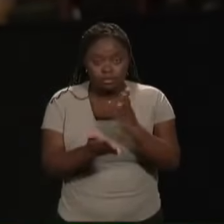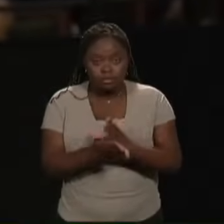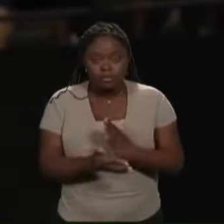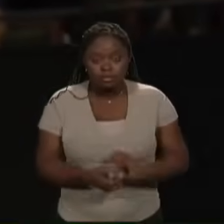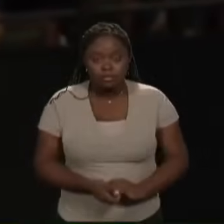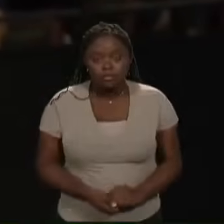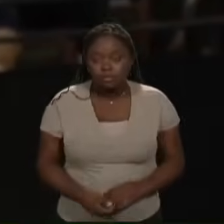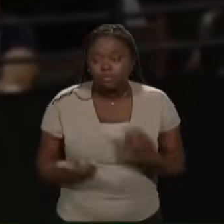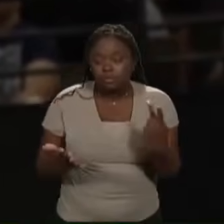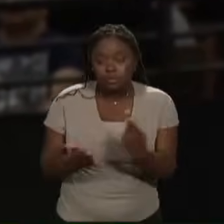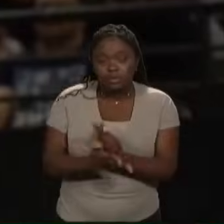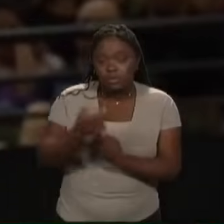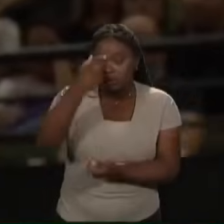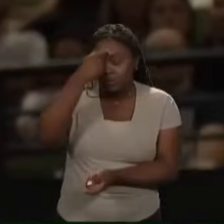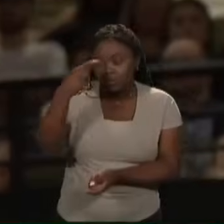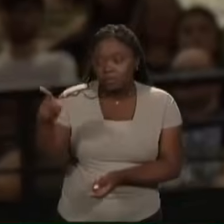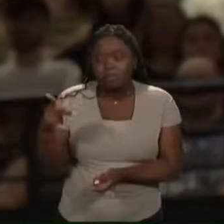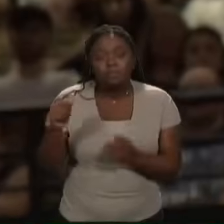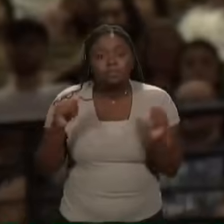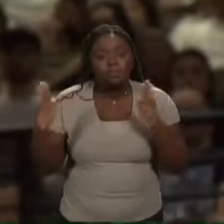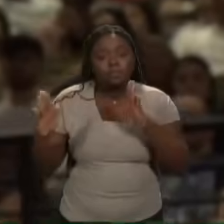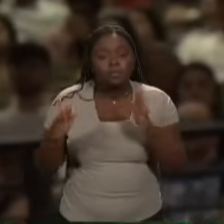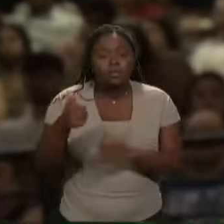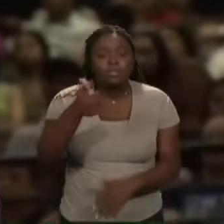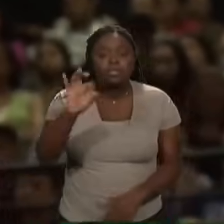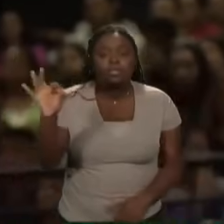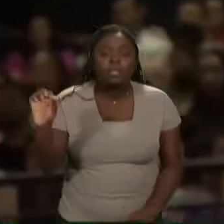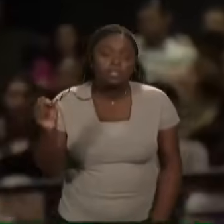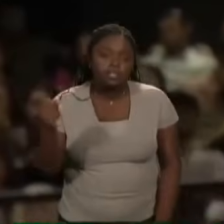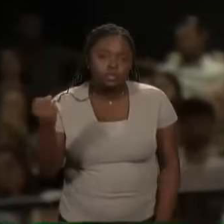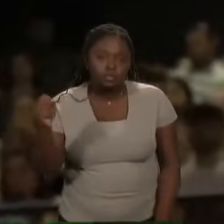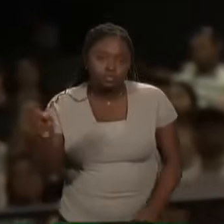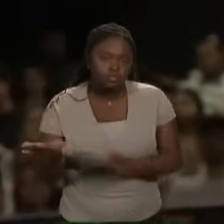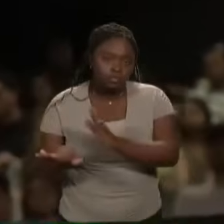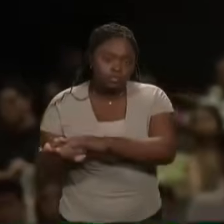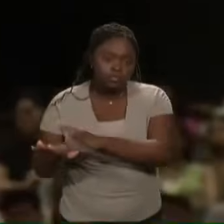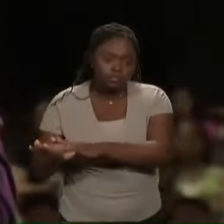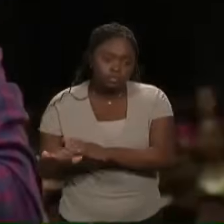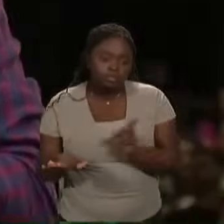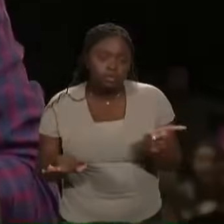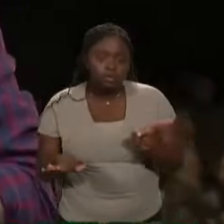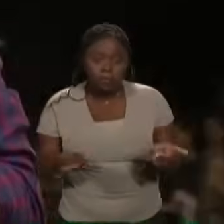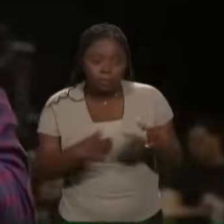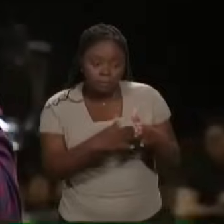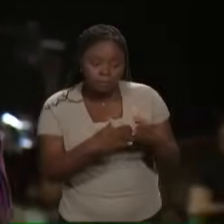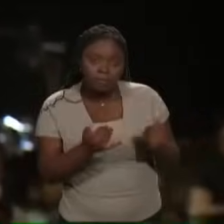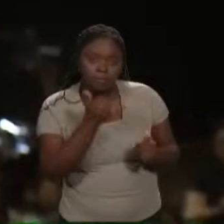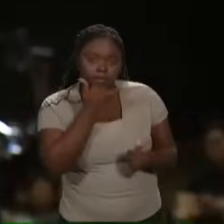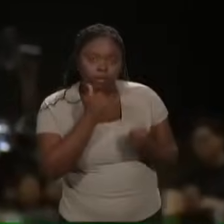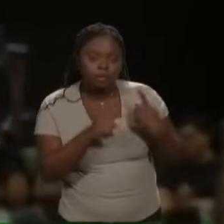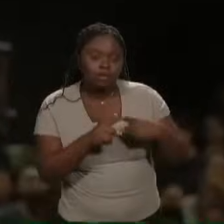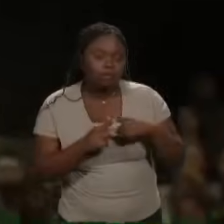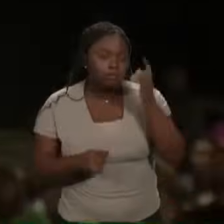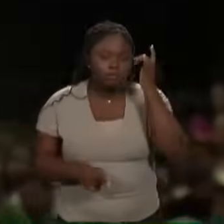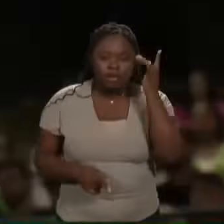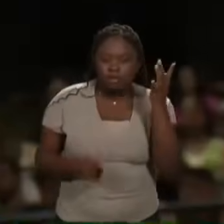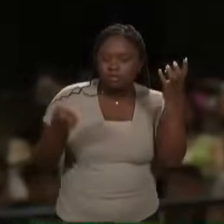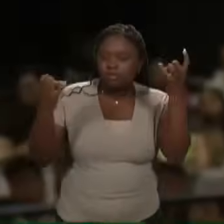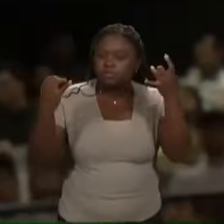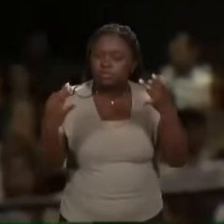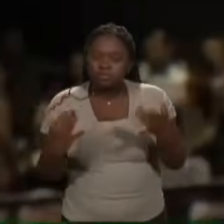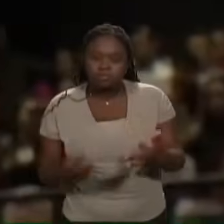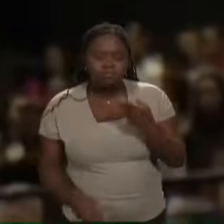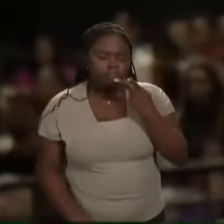passou na cabeça dela em 10 segundos que aquele homem ficou com a mão estendida. Porque é muito fácil a gente contar a história e falar de